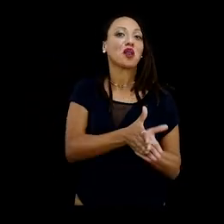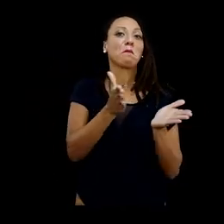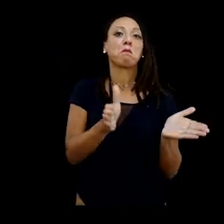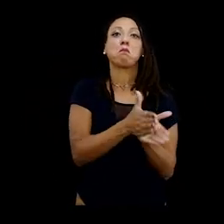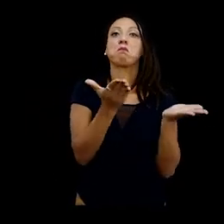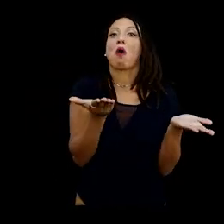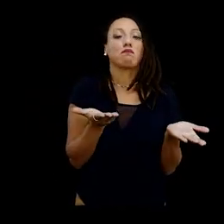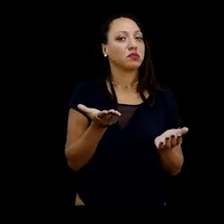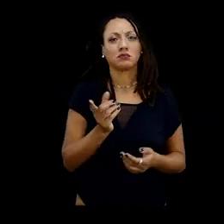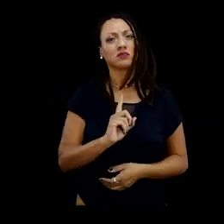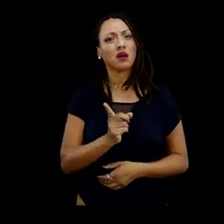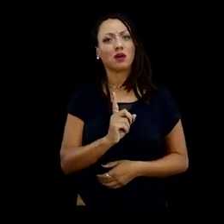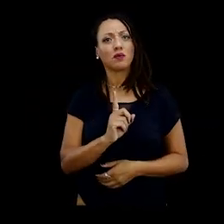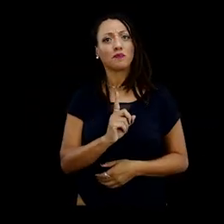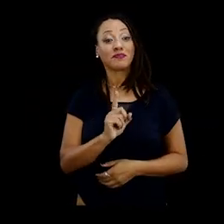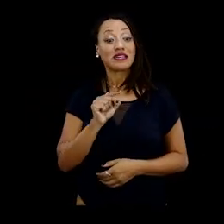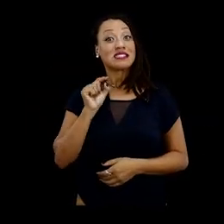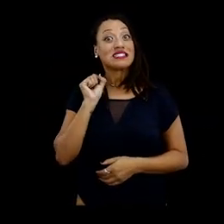são foram